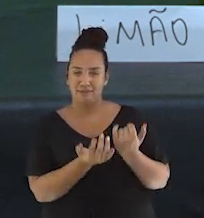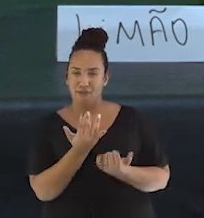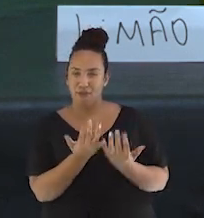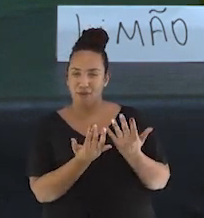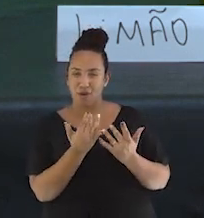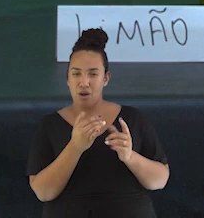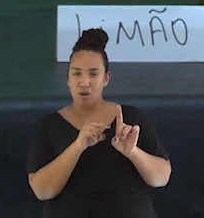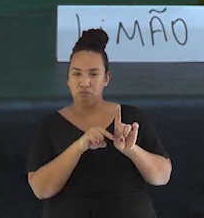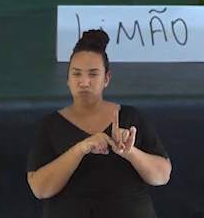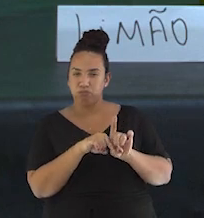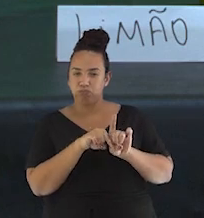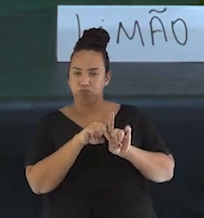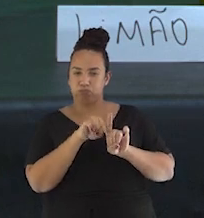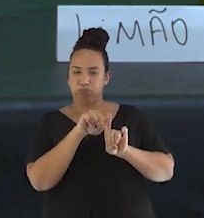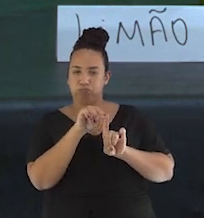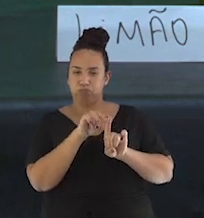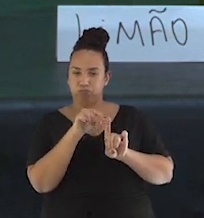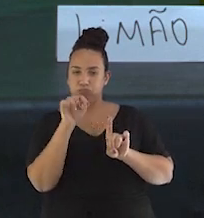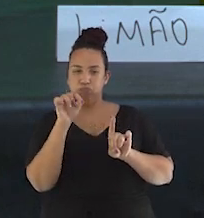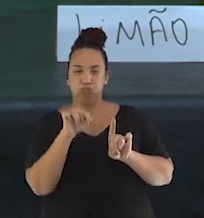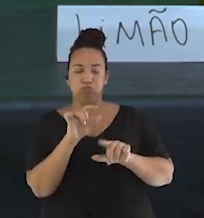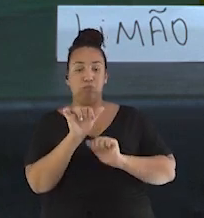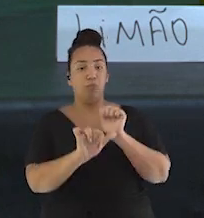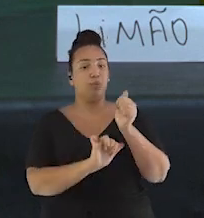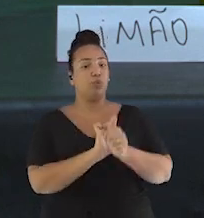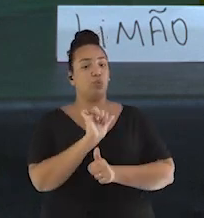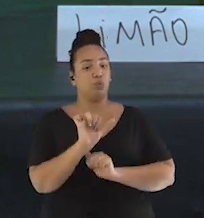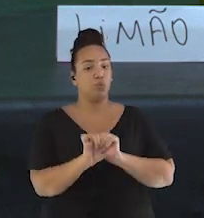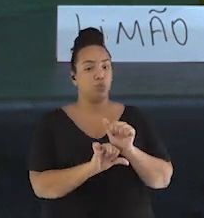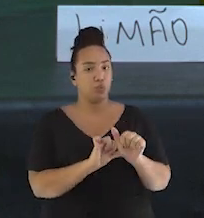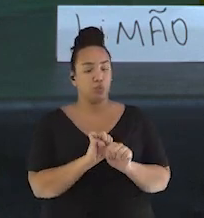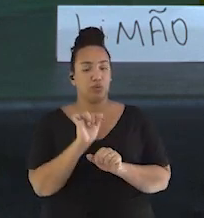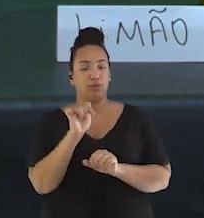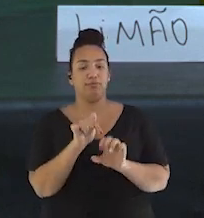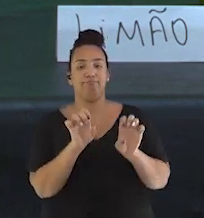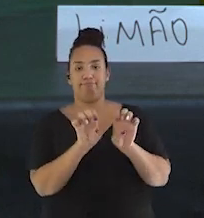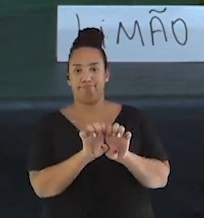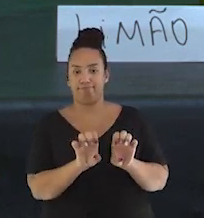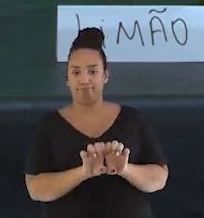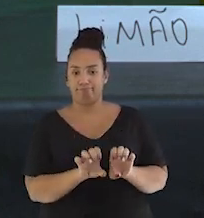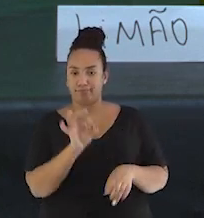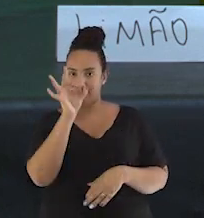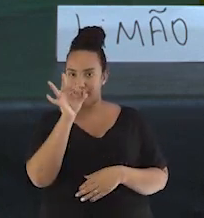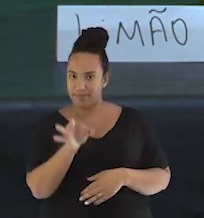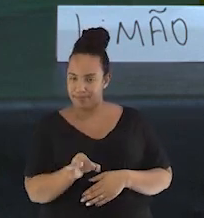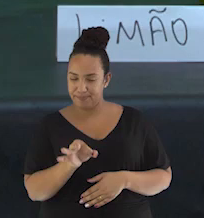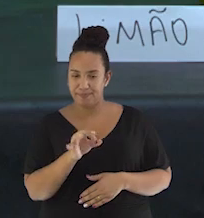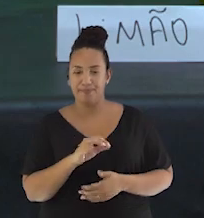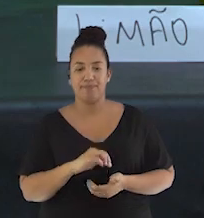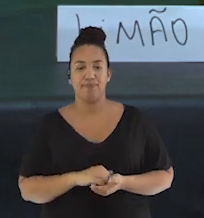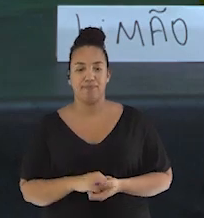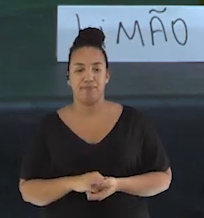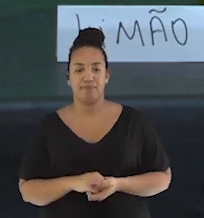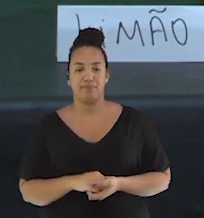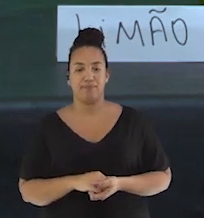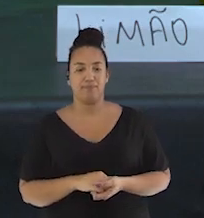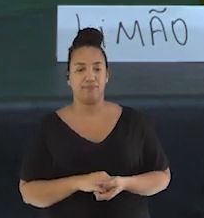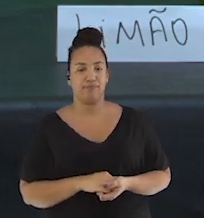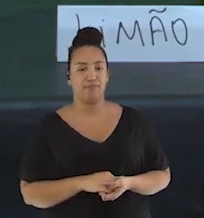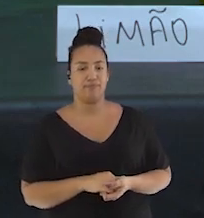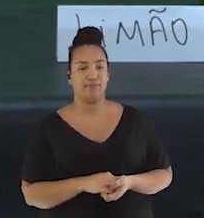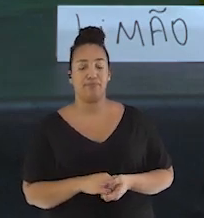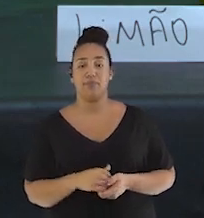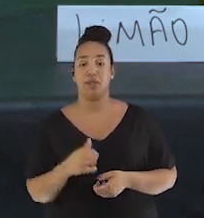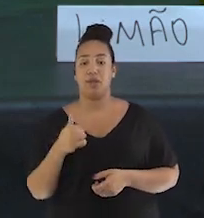alta temperatura, ele muda totalmente a sua estrutura, correto? E aqui eu